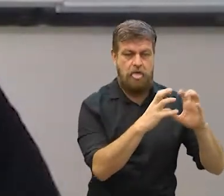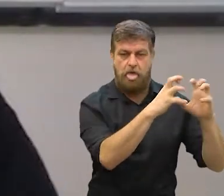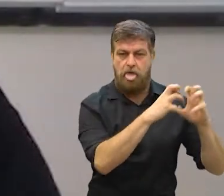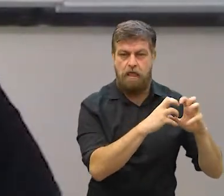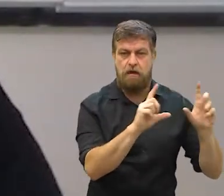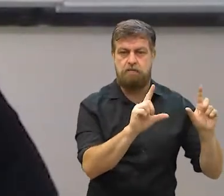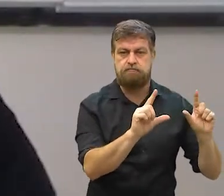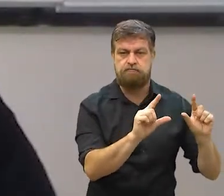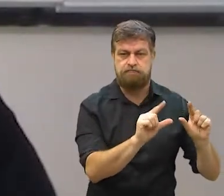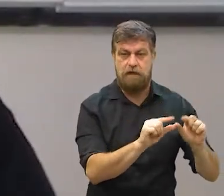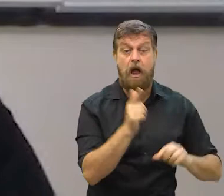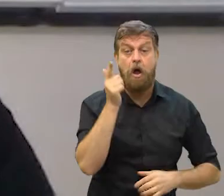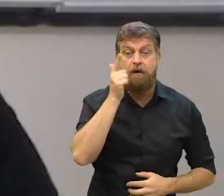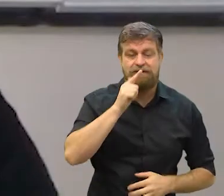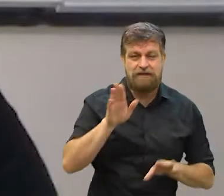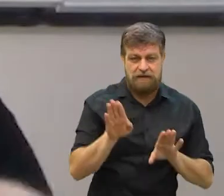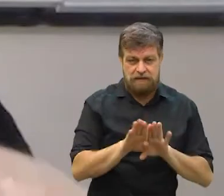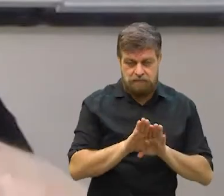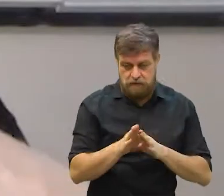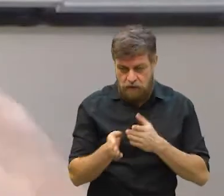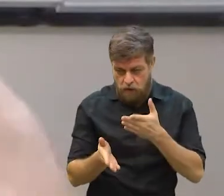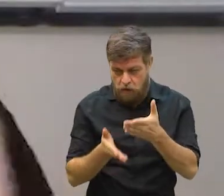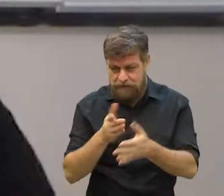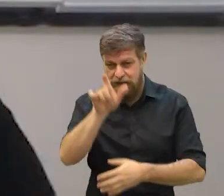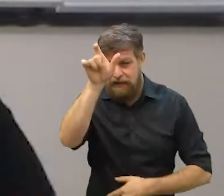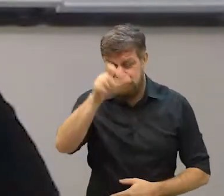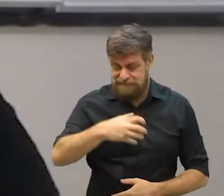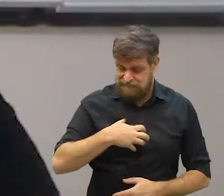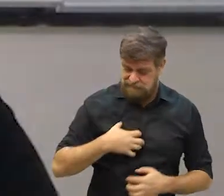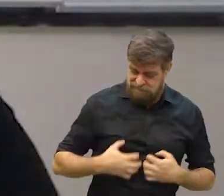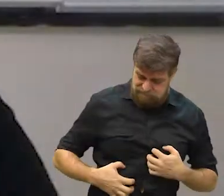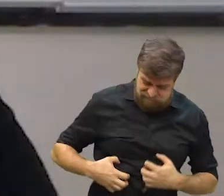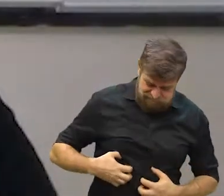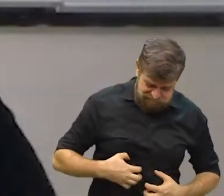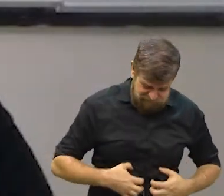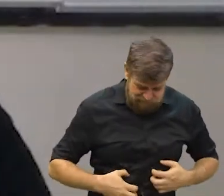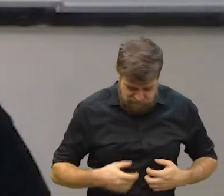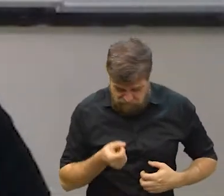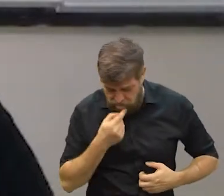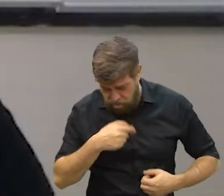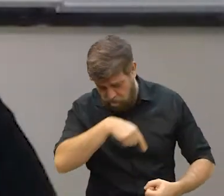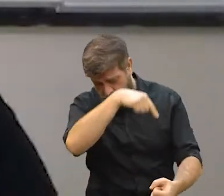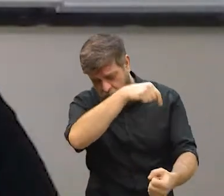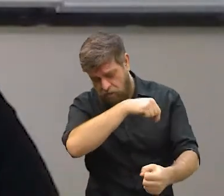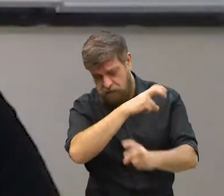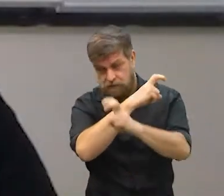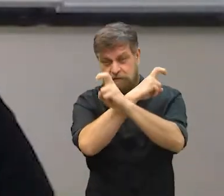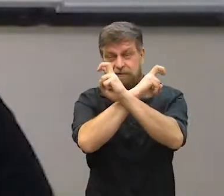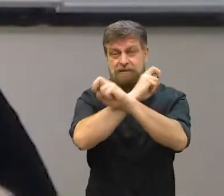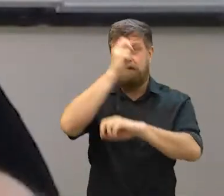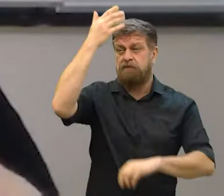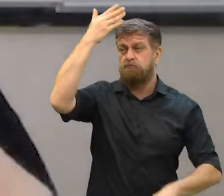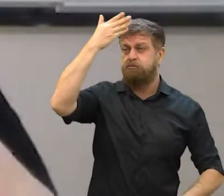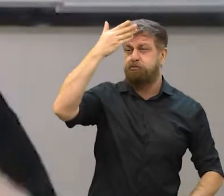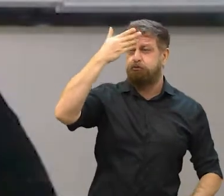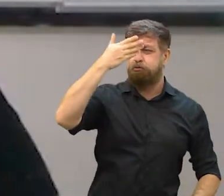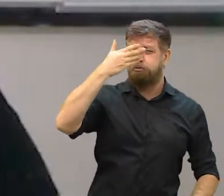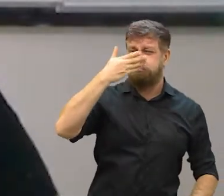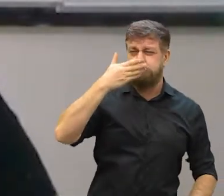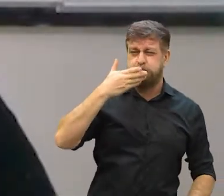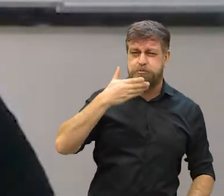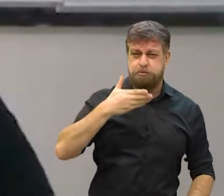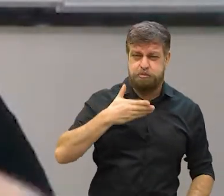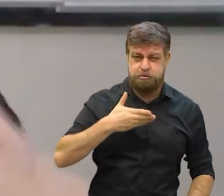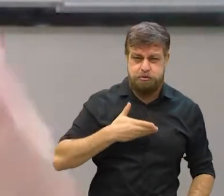desta forma, além dela tratar efeitos colaterais de quimioterapia, de radioterapia, ela